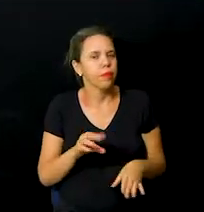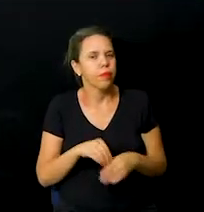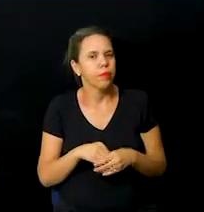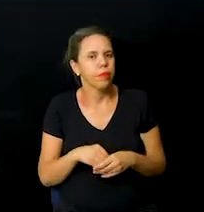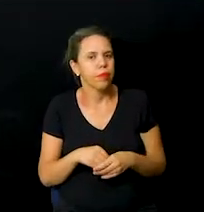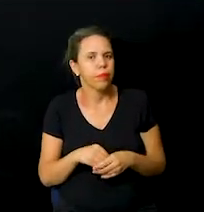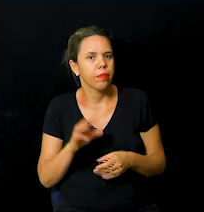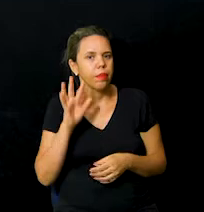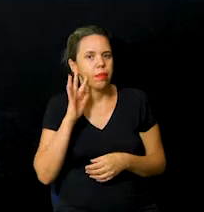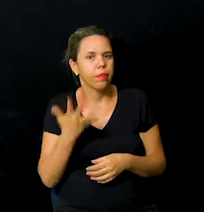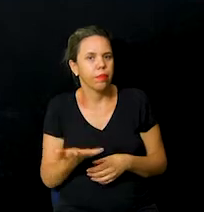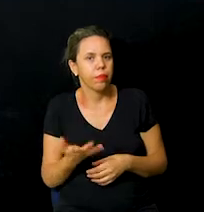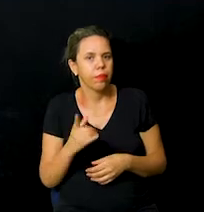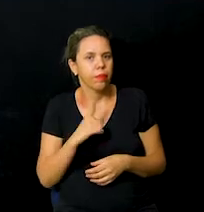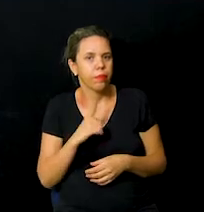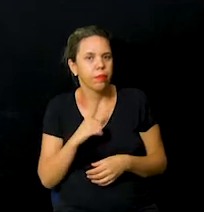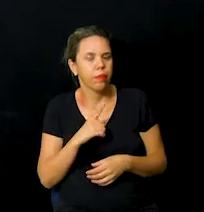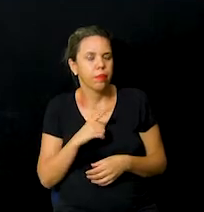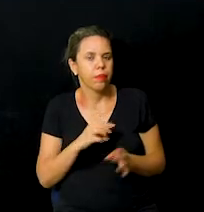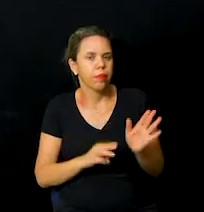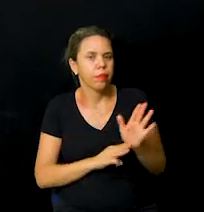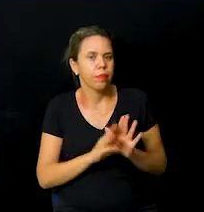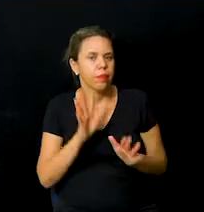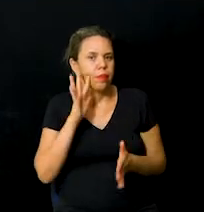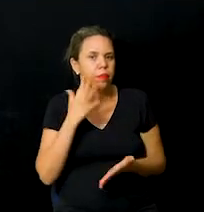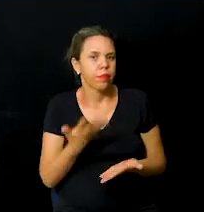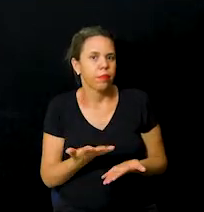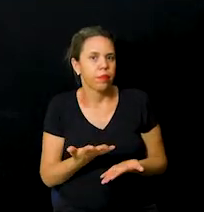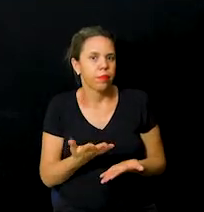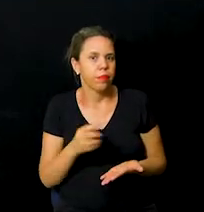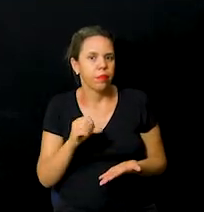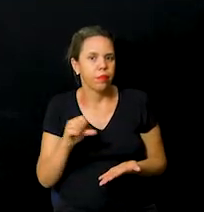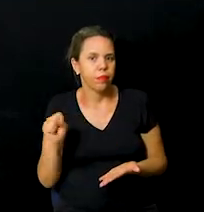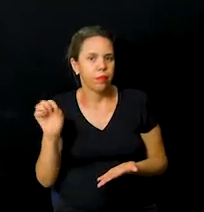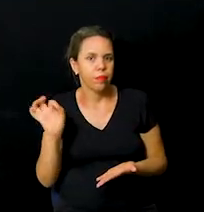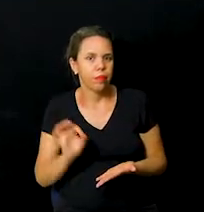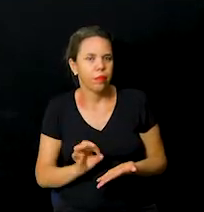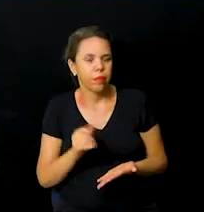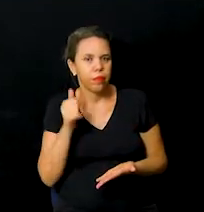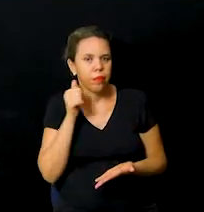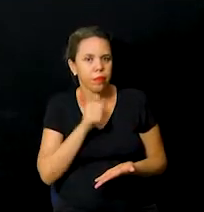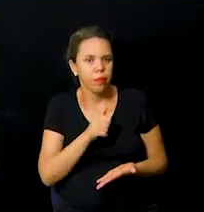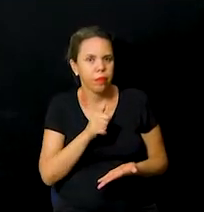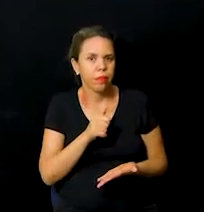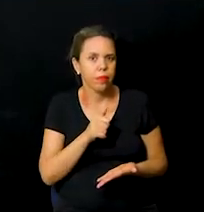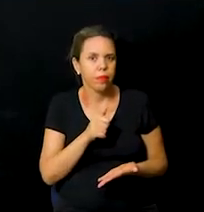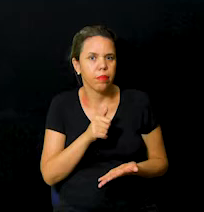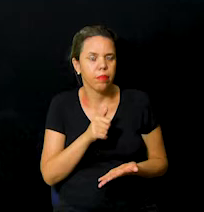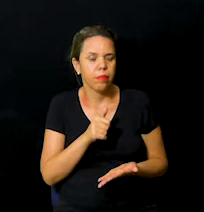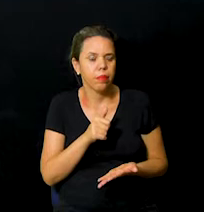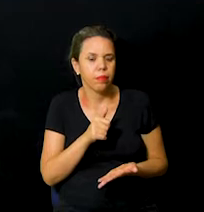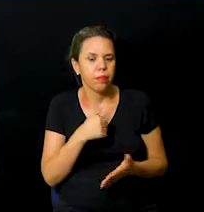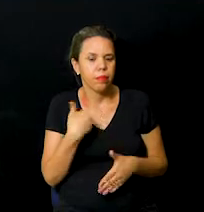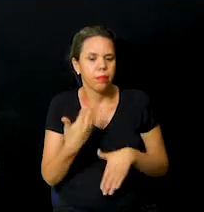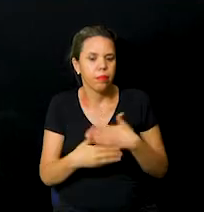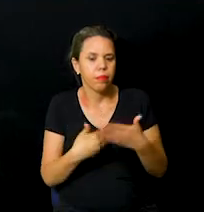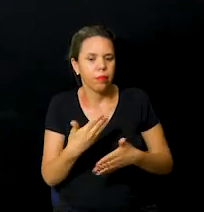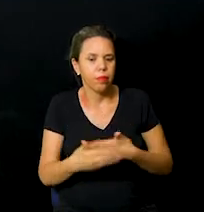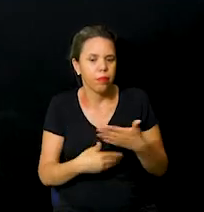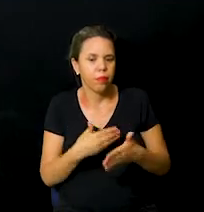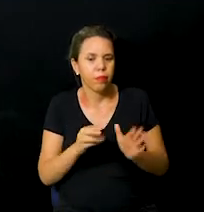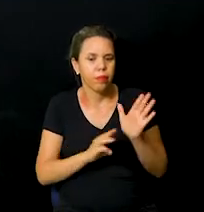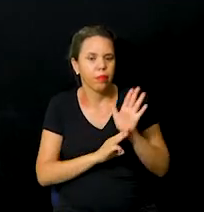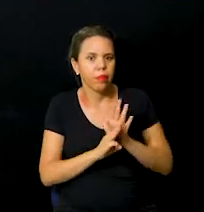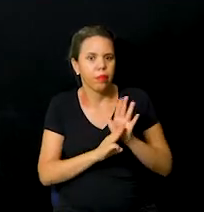dado, dentro hoje dos nossos resultados, a gente tem métricas aqui de resultados, 98% das mulheres que passam pelo